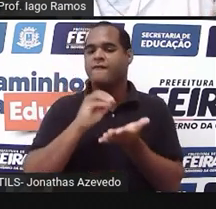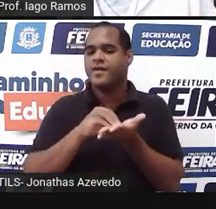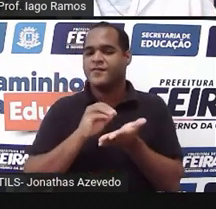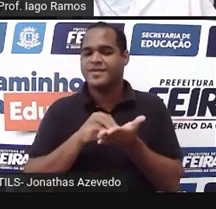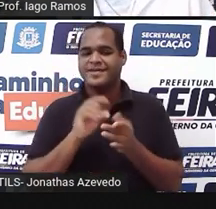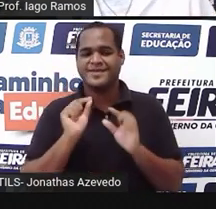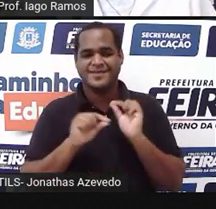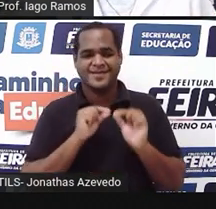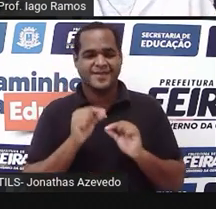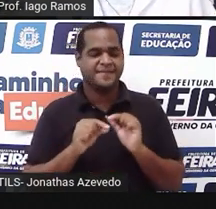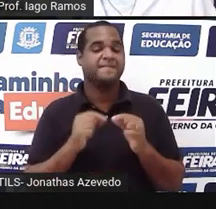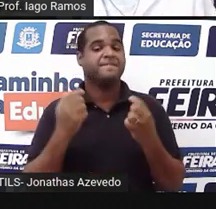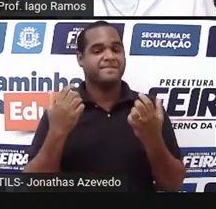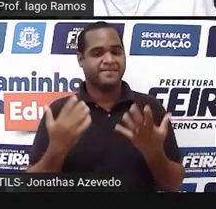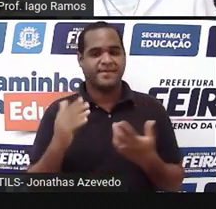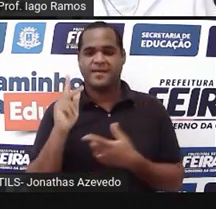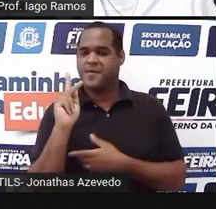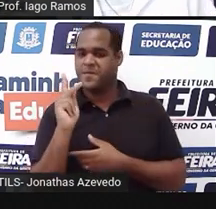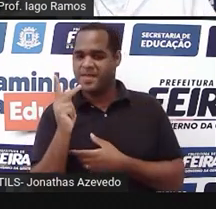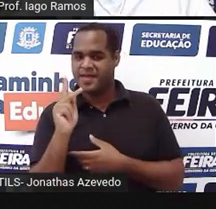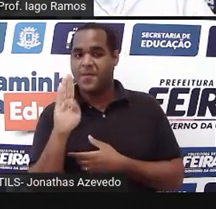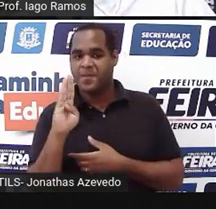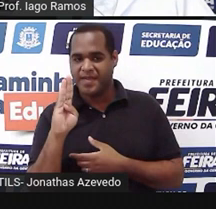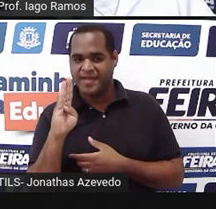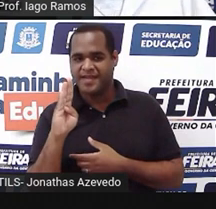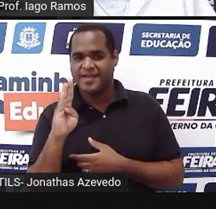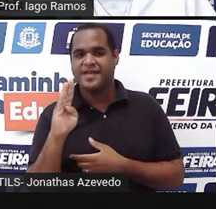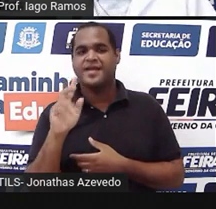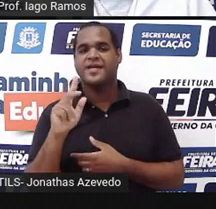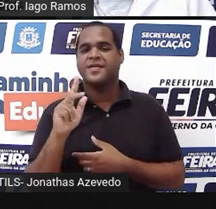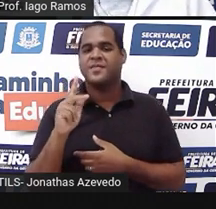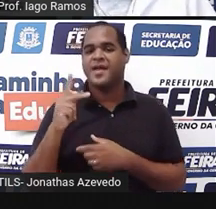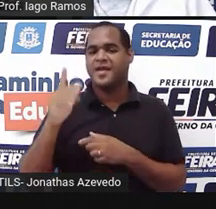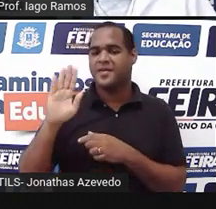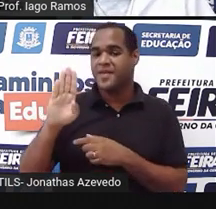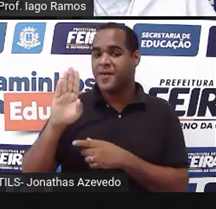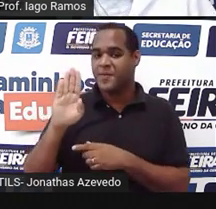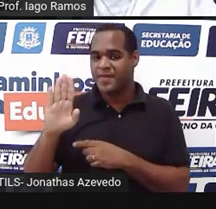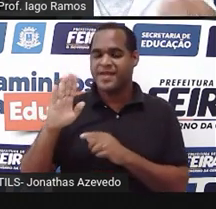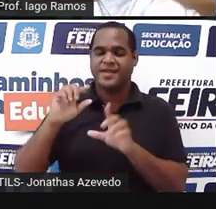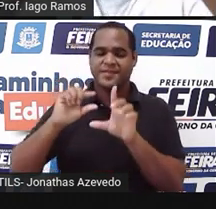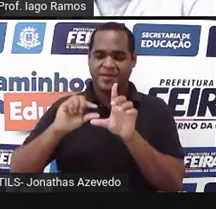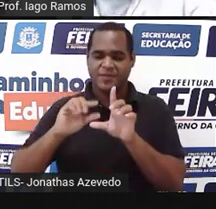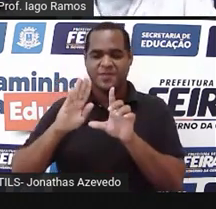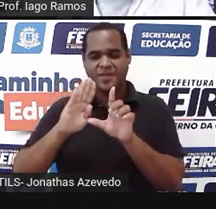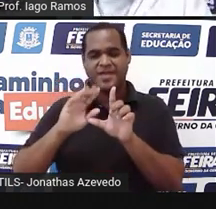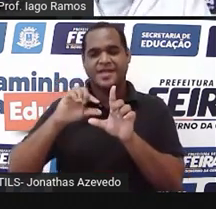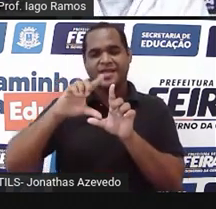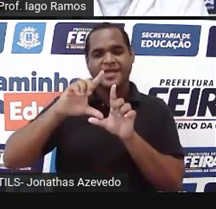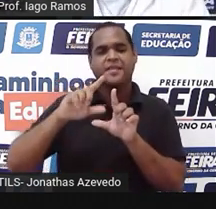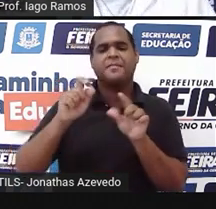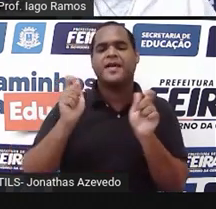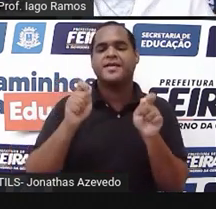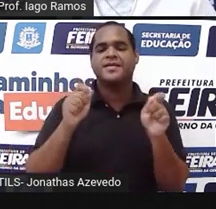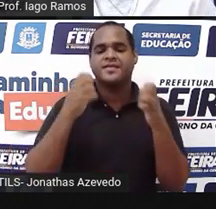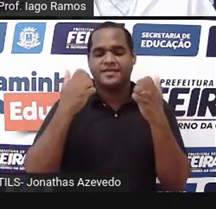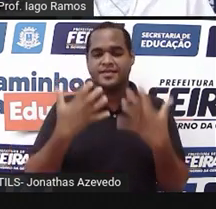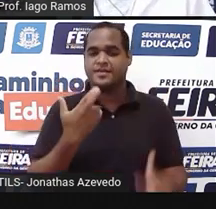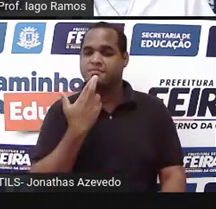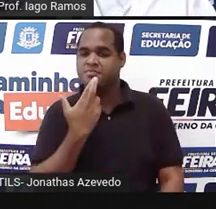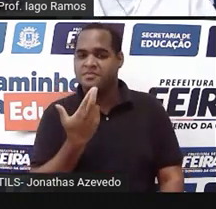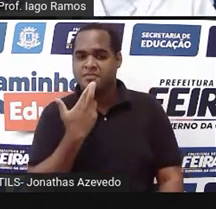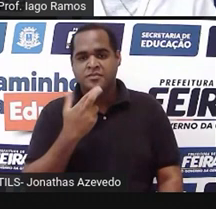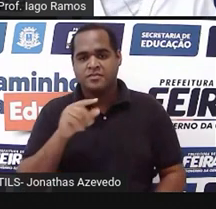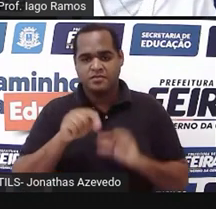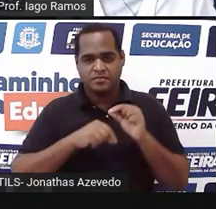sobrou o que sobrou vai ser um b maiúsculo mais o b minúsculo então eu cheguei aí em um resultado